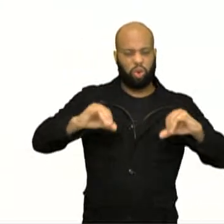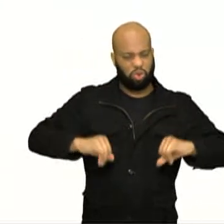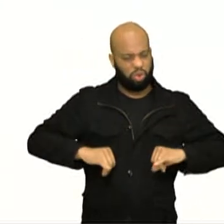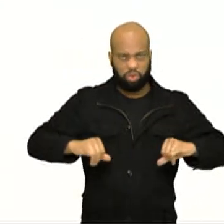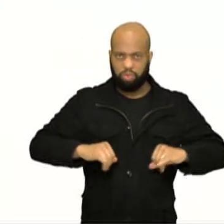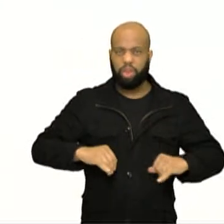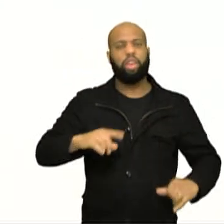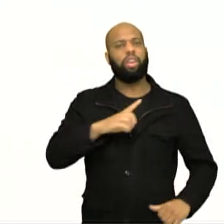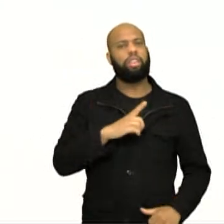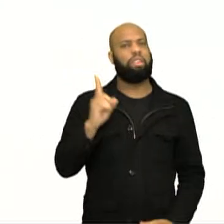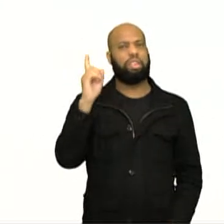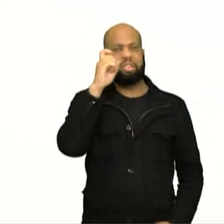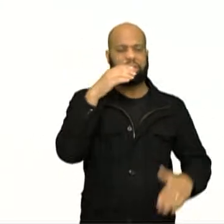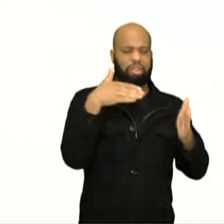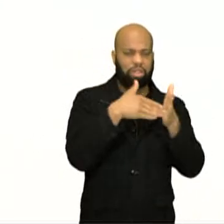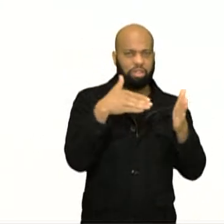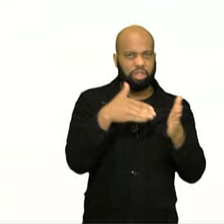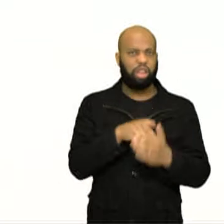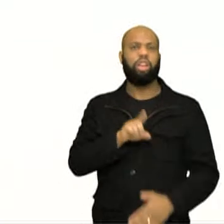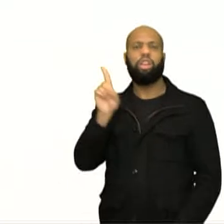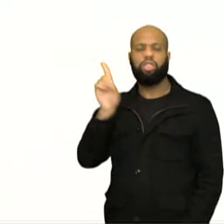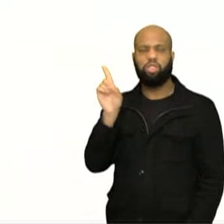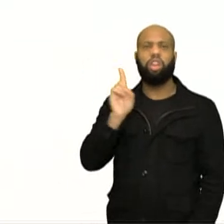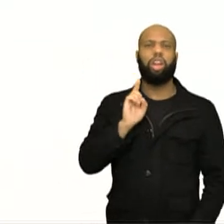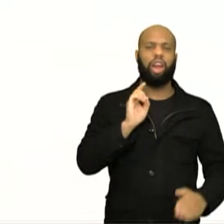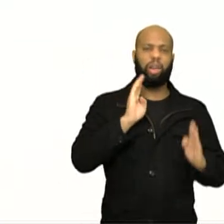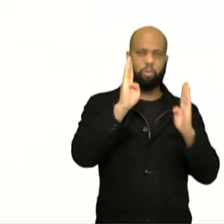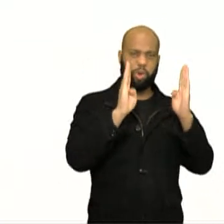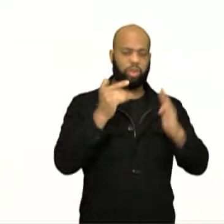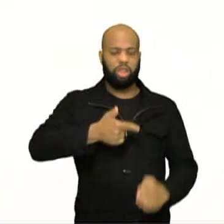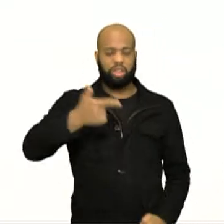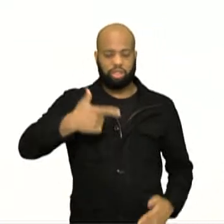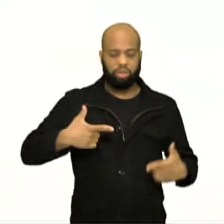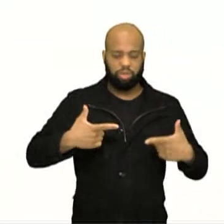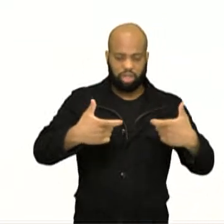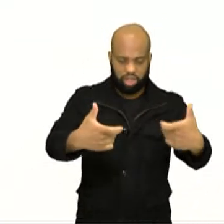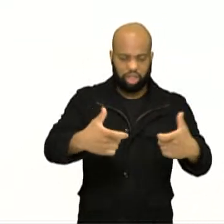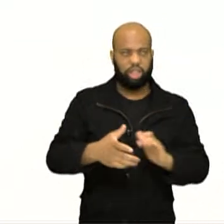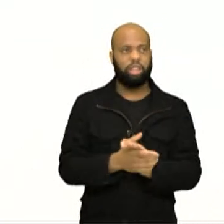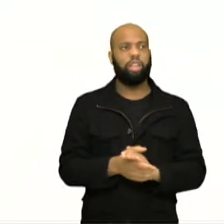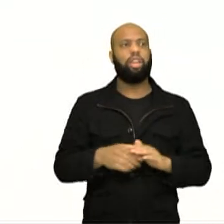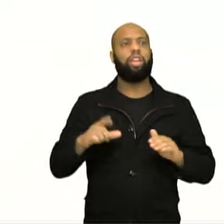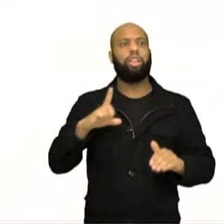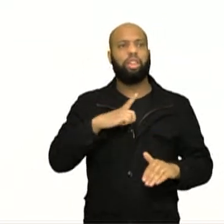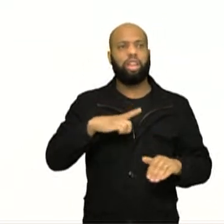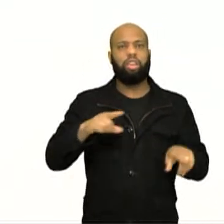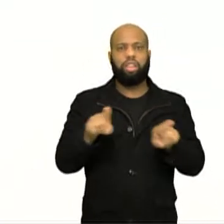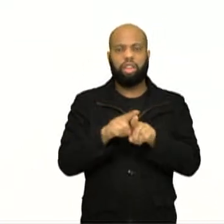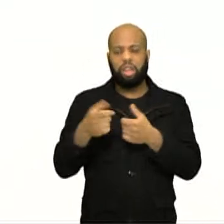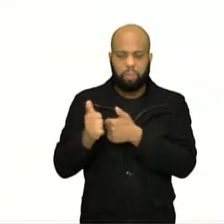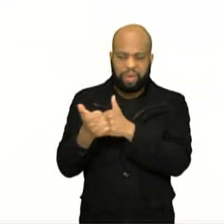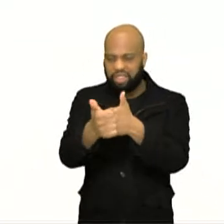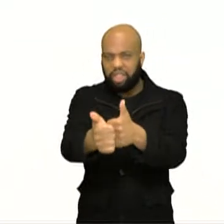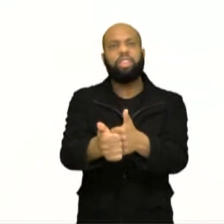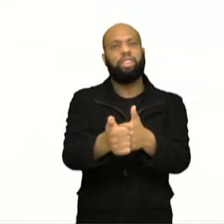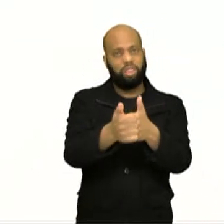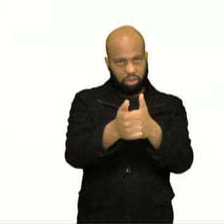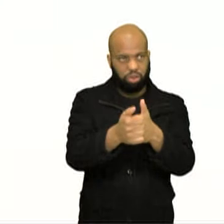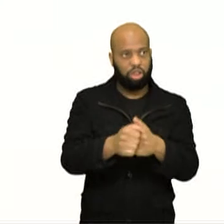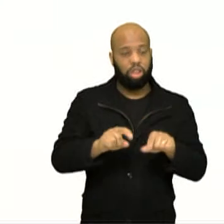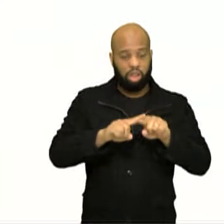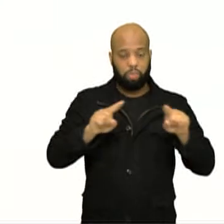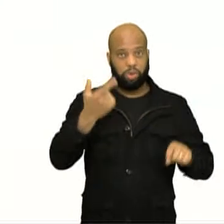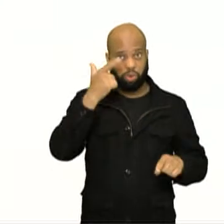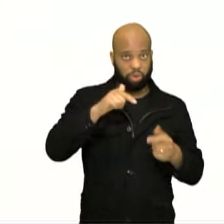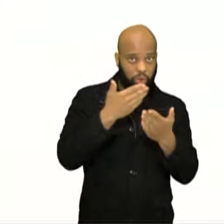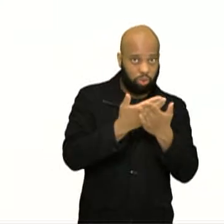as dificuldades da Segunda Guerra, né? Então ele foi perseguido, mas estudou